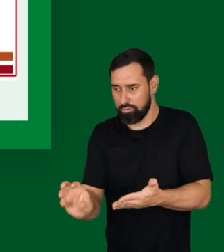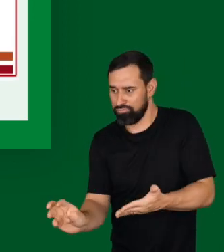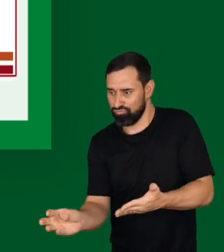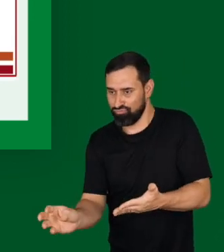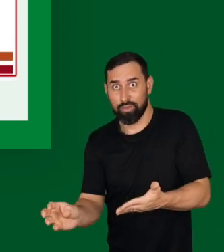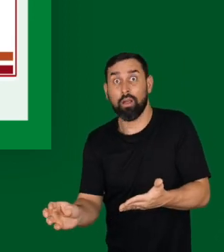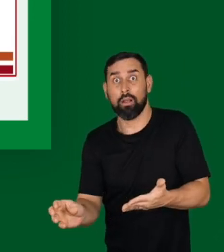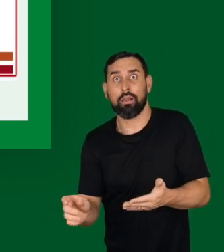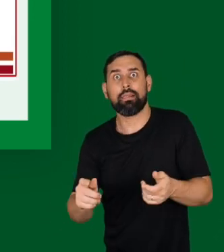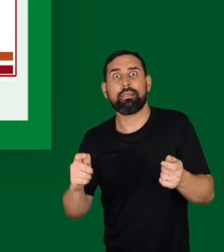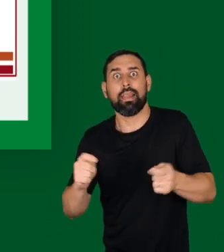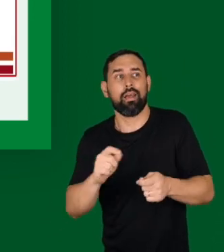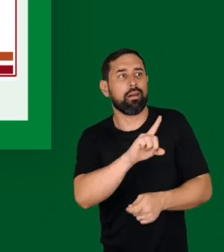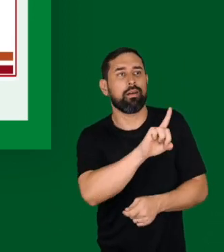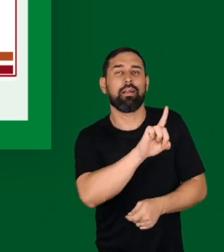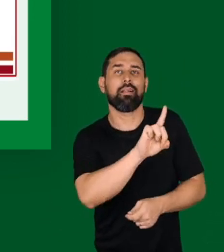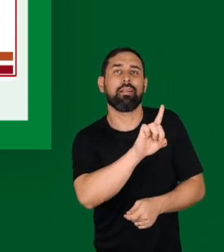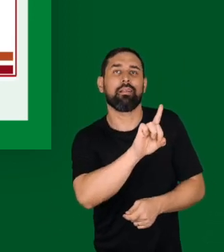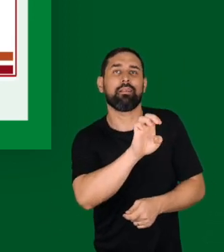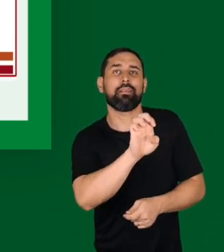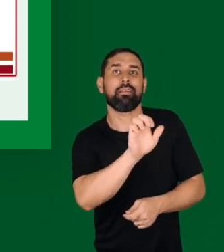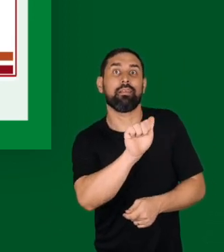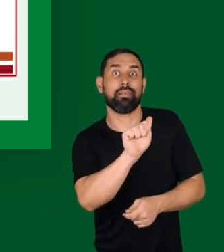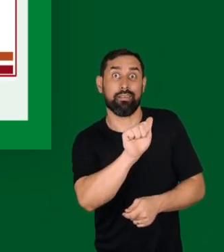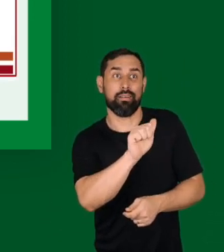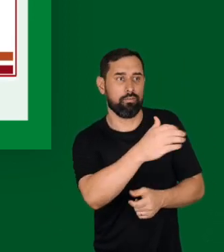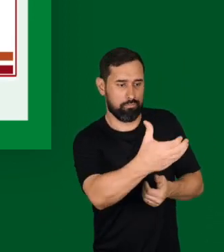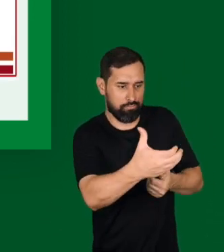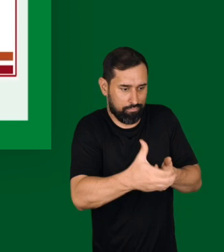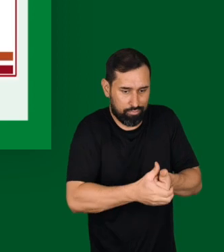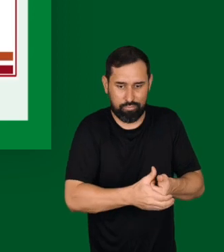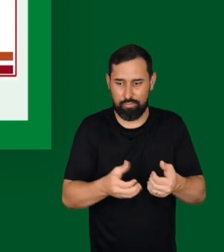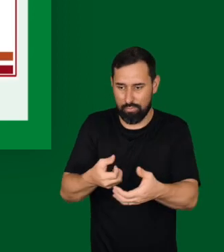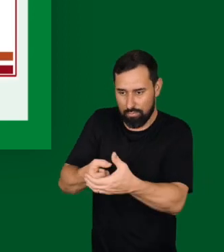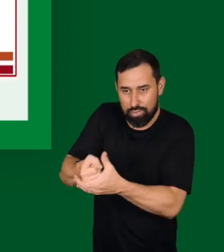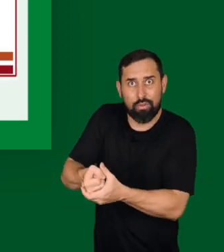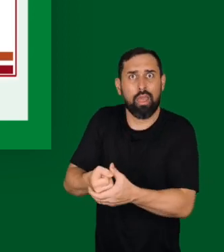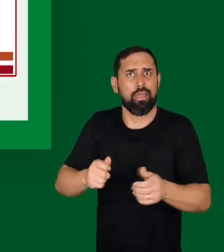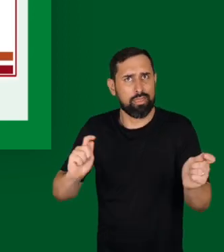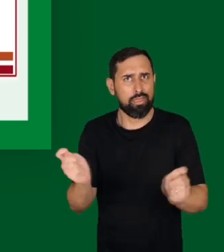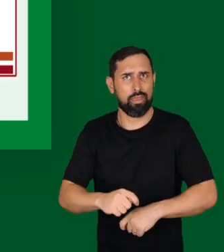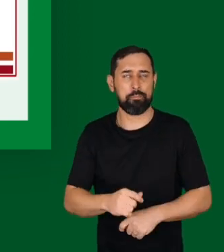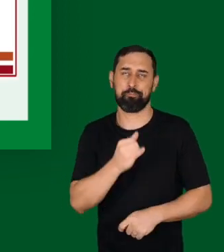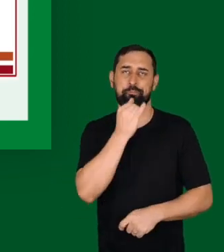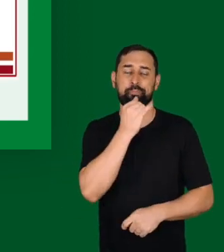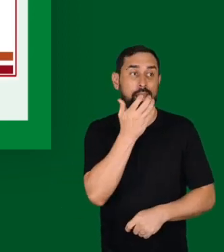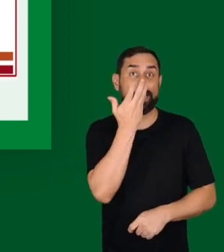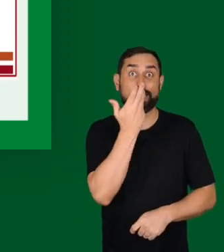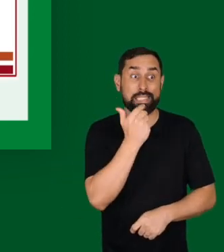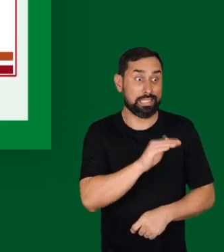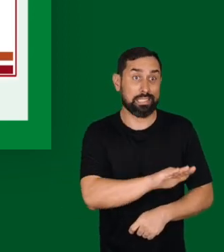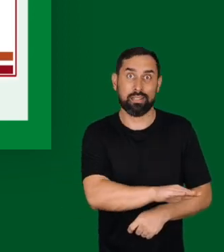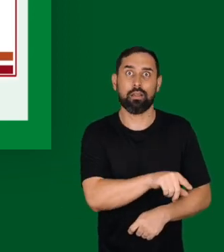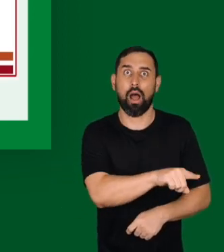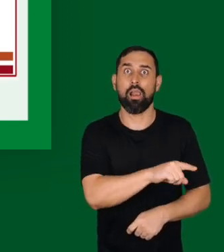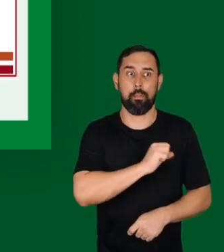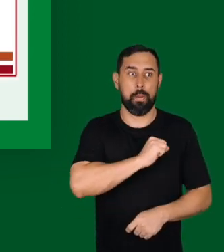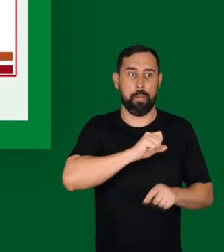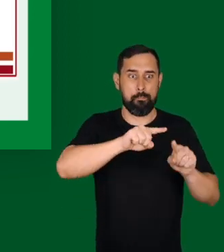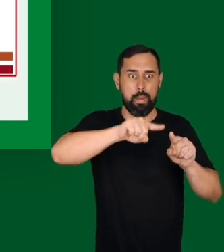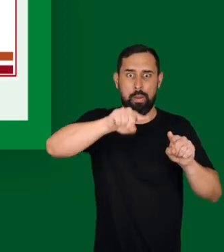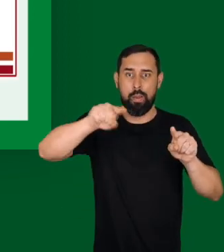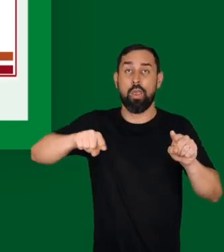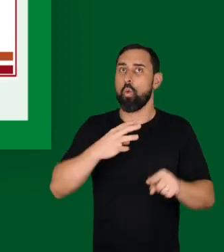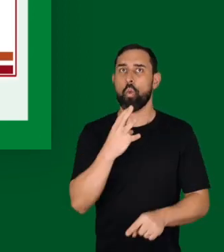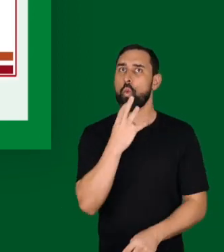aparelhos que existem que você pode colocar a pá do DEA diretamente nele. Então, por exemplo, eu estou numa situação que a criança está